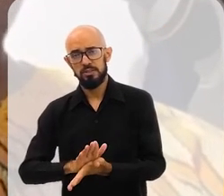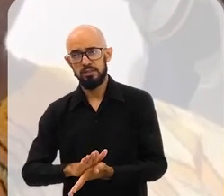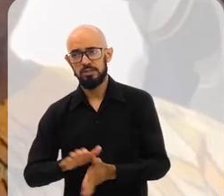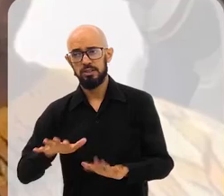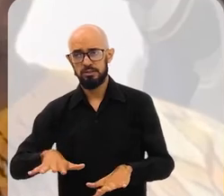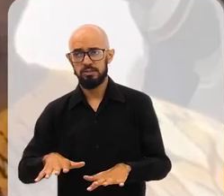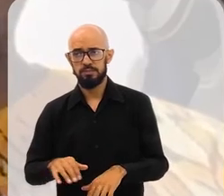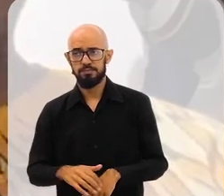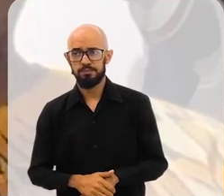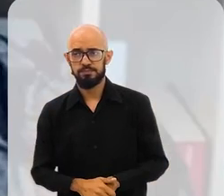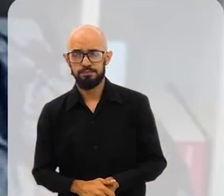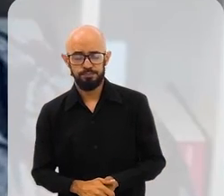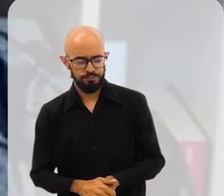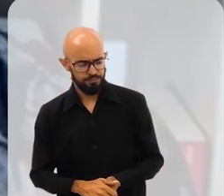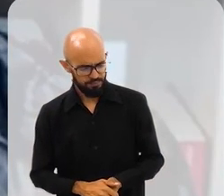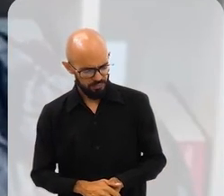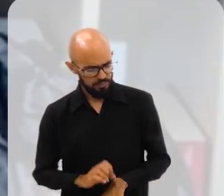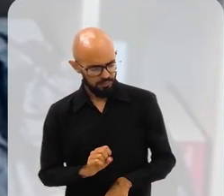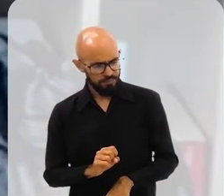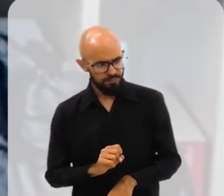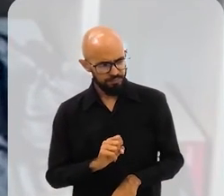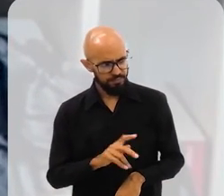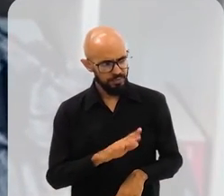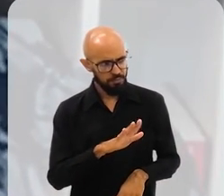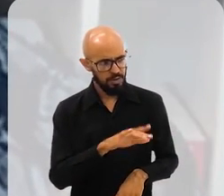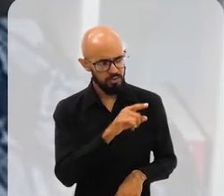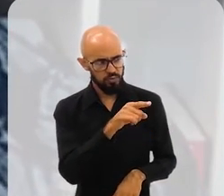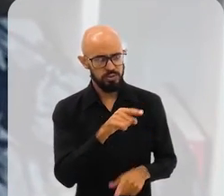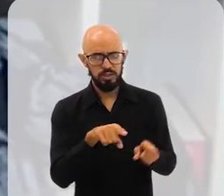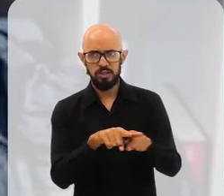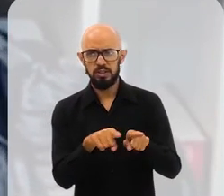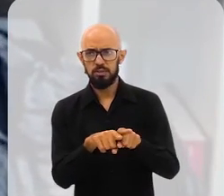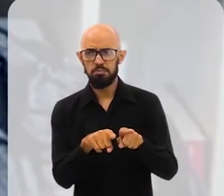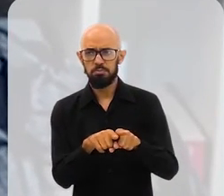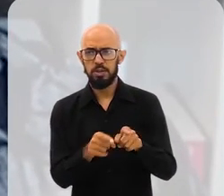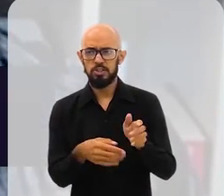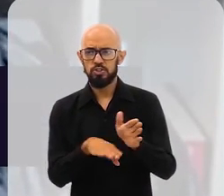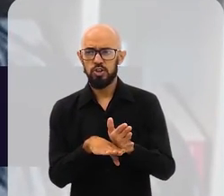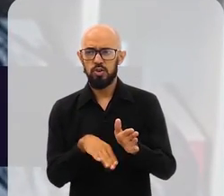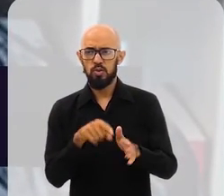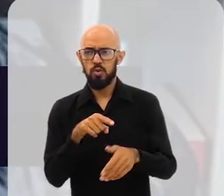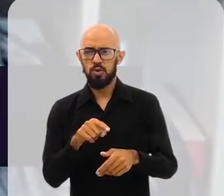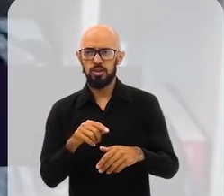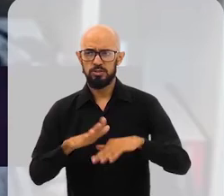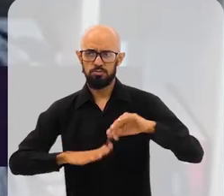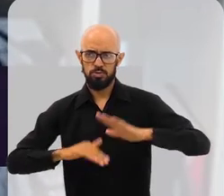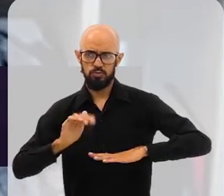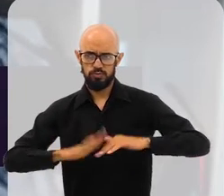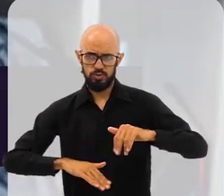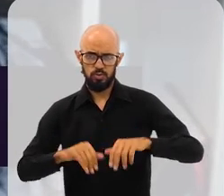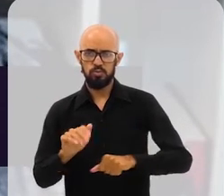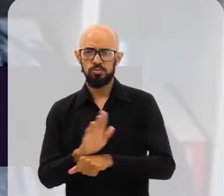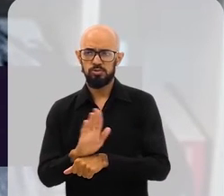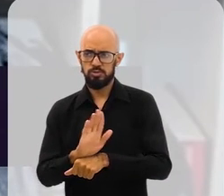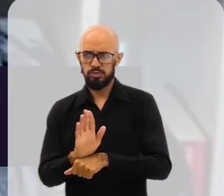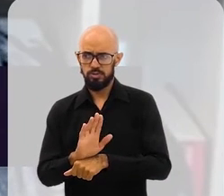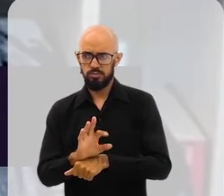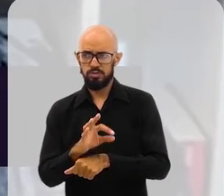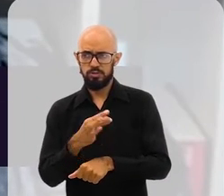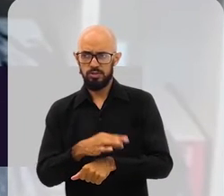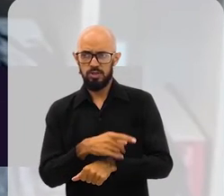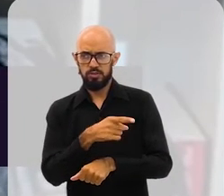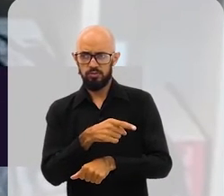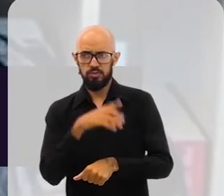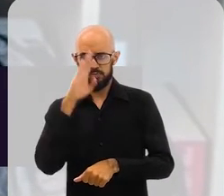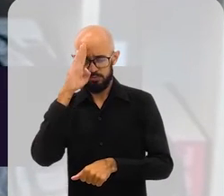estou racista né agora você também se chegou nessa carreira chegou ao cinema Onde